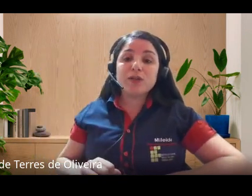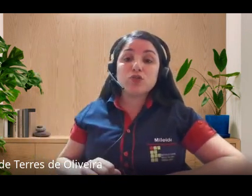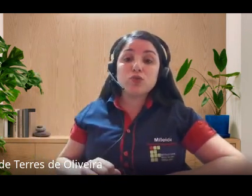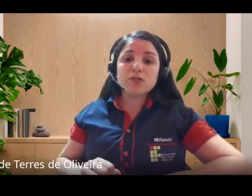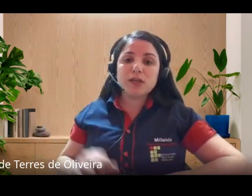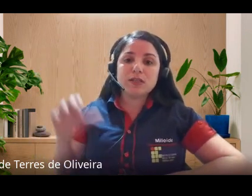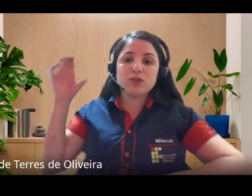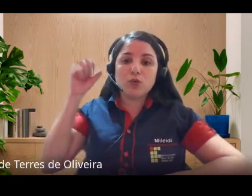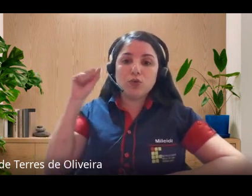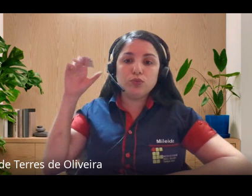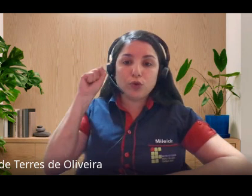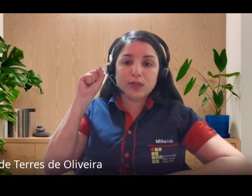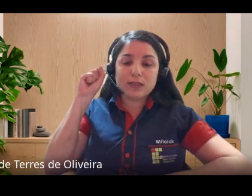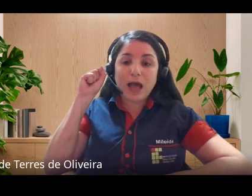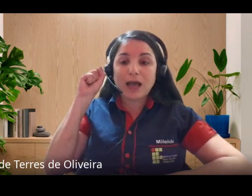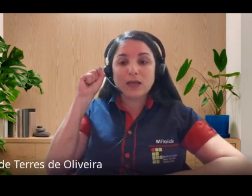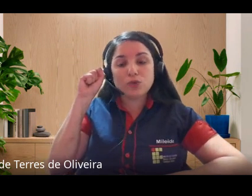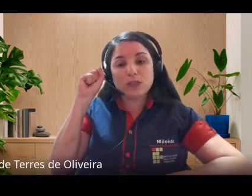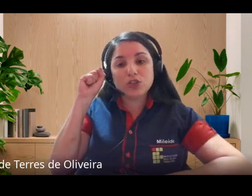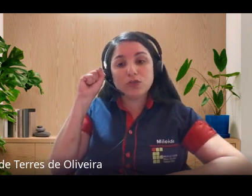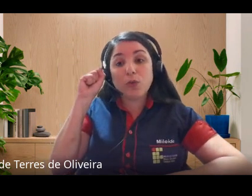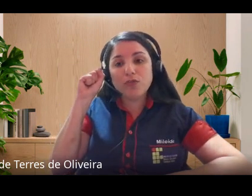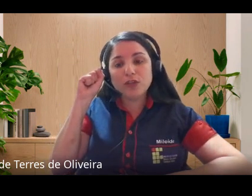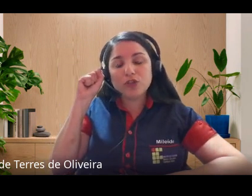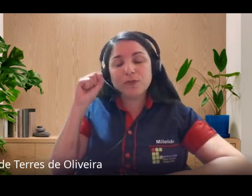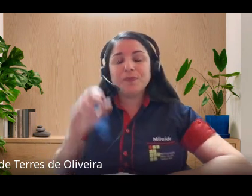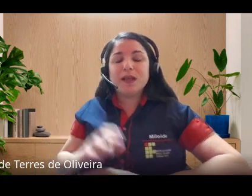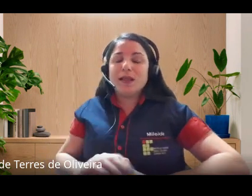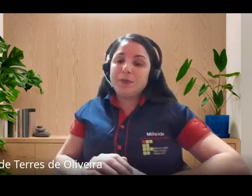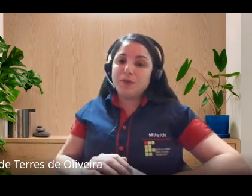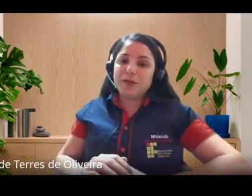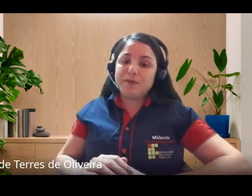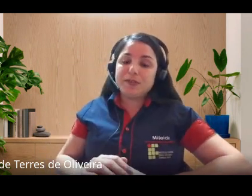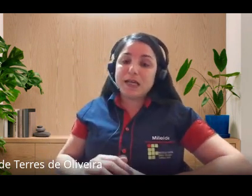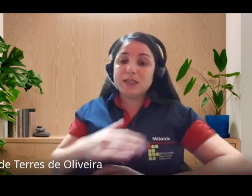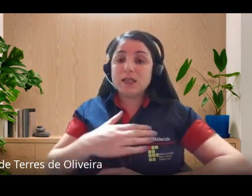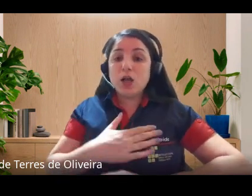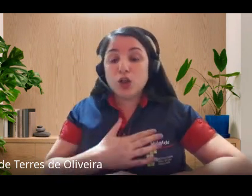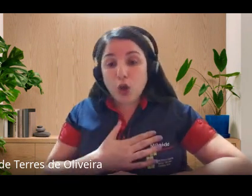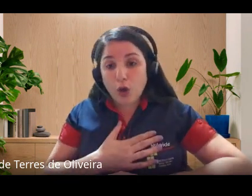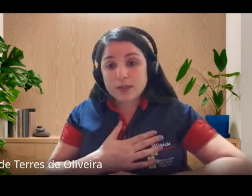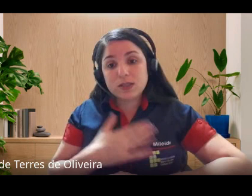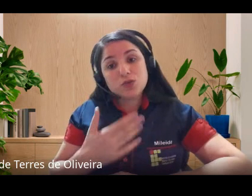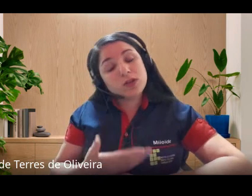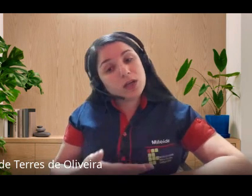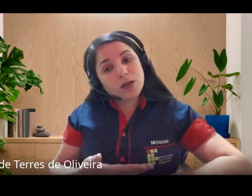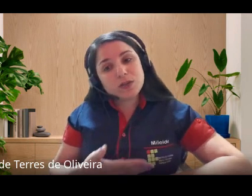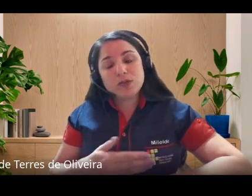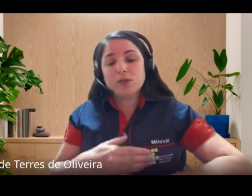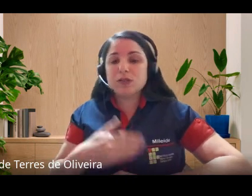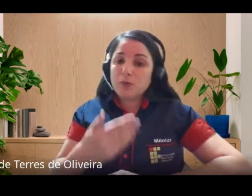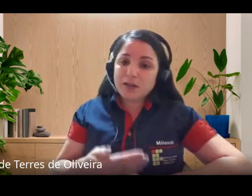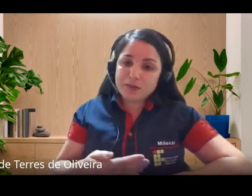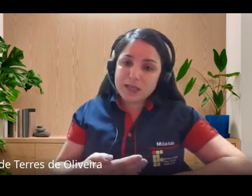se eu faço 2 vezes, 1, 2, aí é o substantivo, é o ouvinte. Lembra que eu falei para vocês? Nós que escutamos,